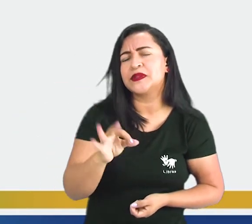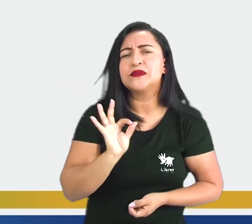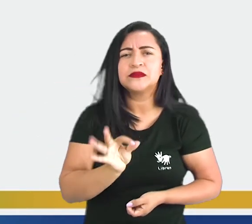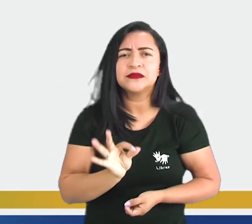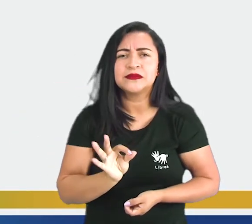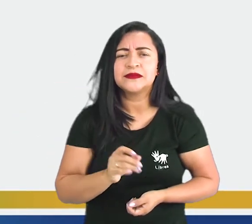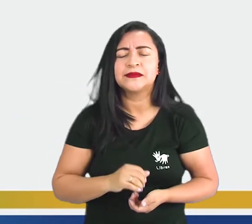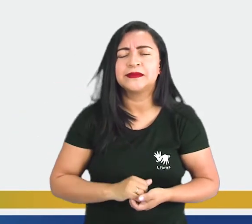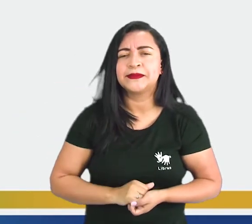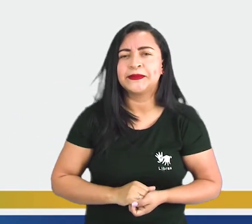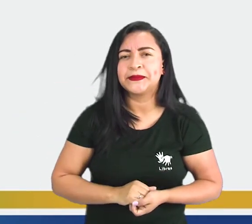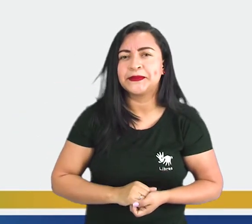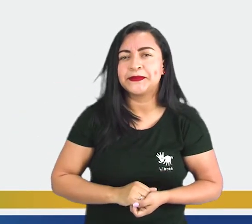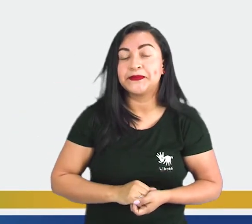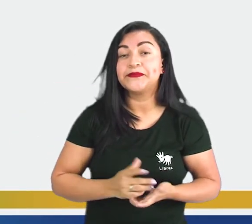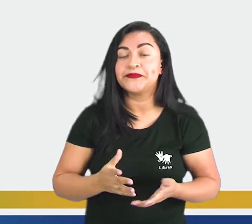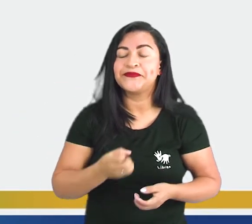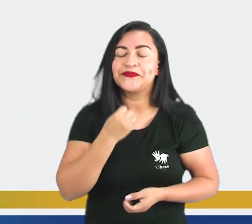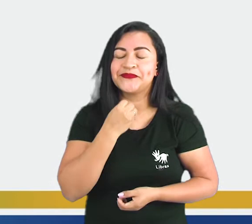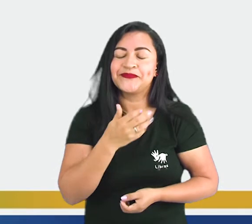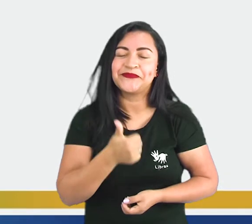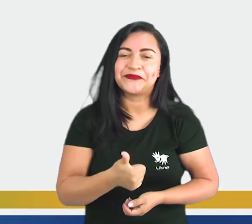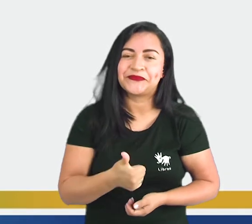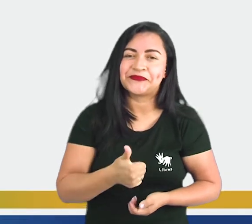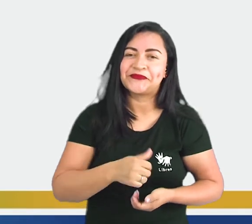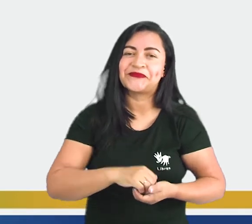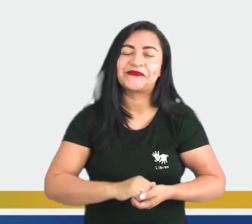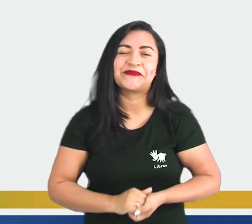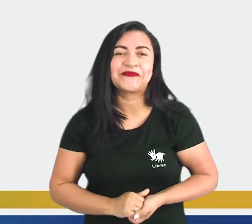aí? Muito bem.